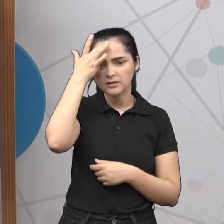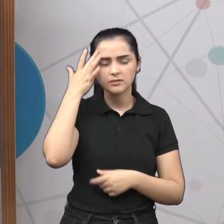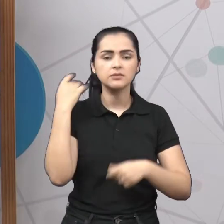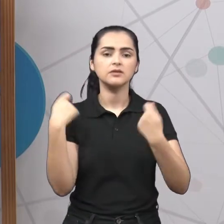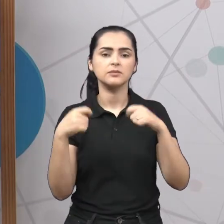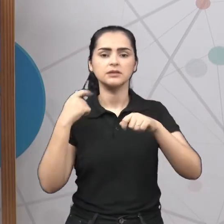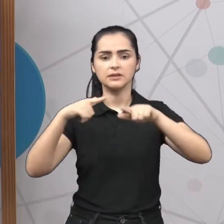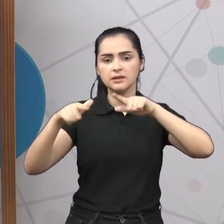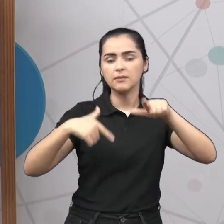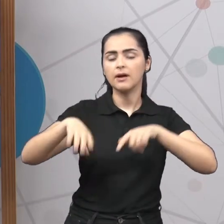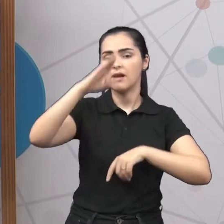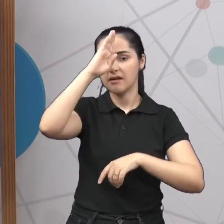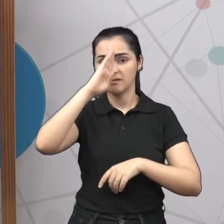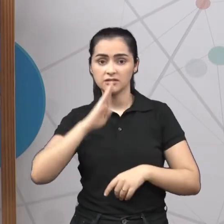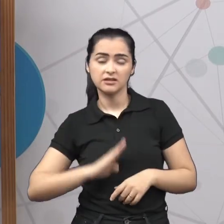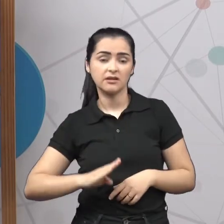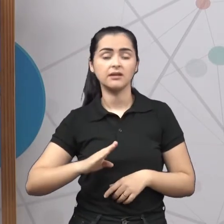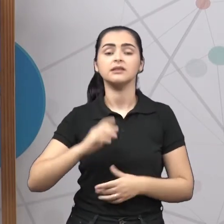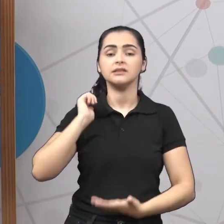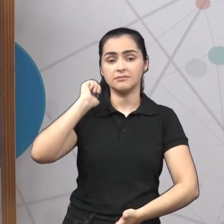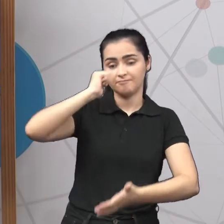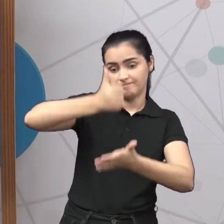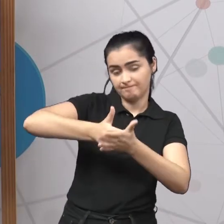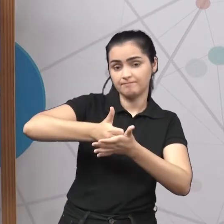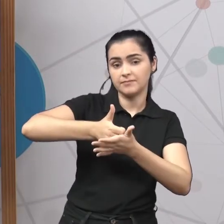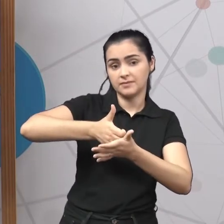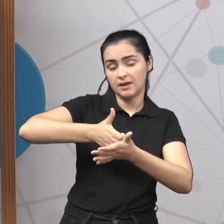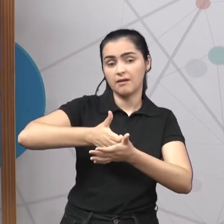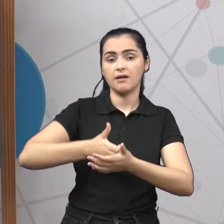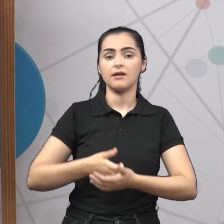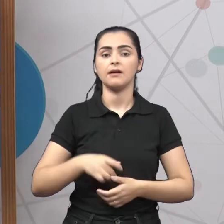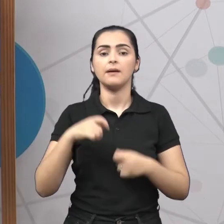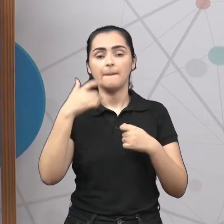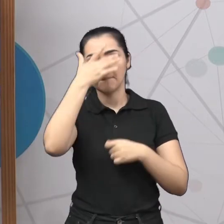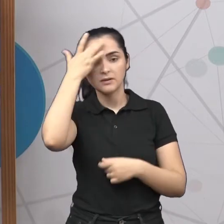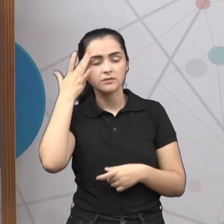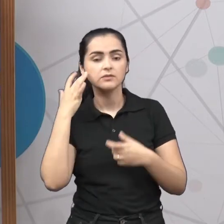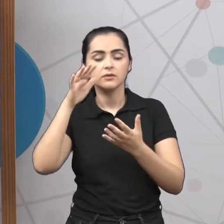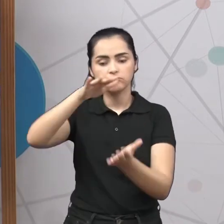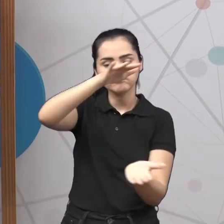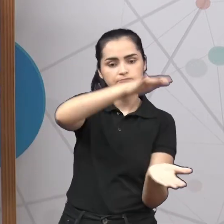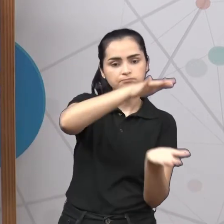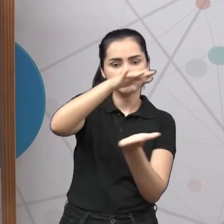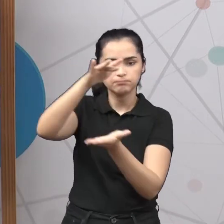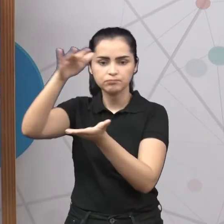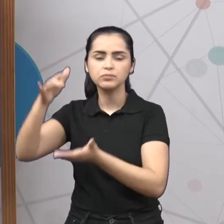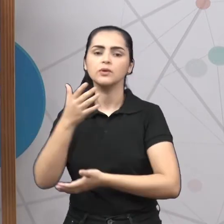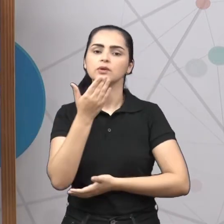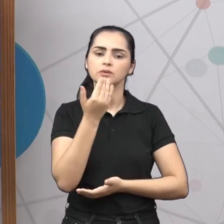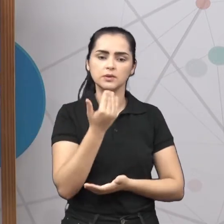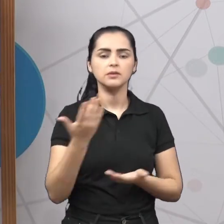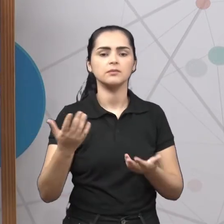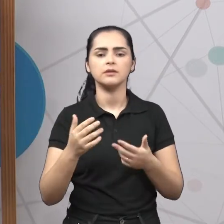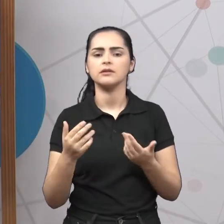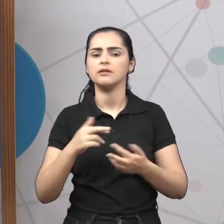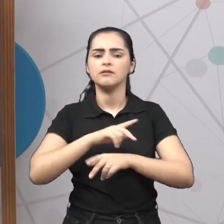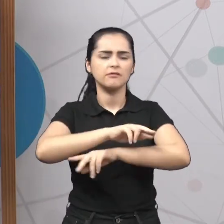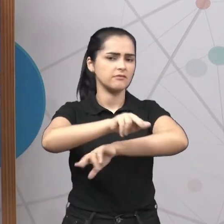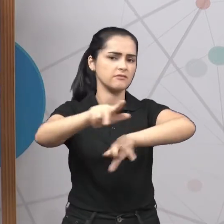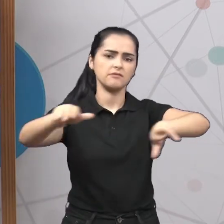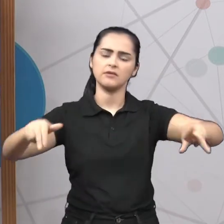trabalhar de graça para pagar a sua pena. Tem pessoas que têm que dar sacolões. Enfim, uma série de